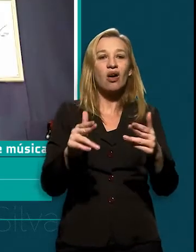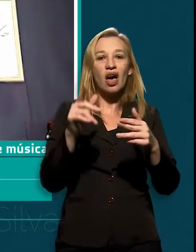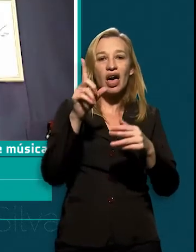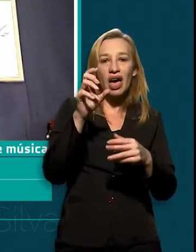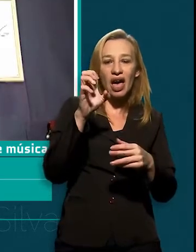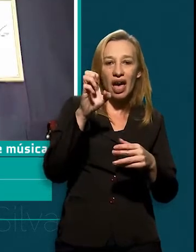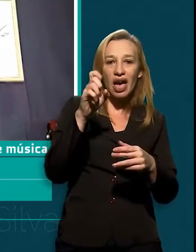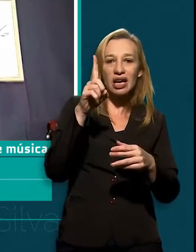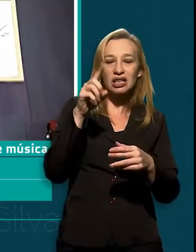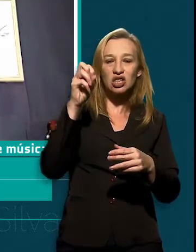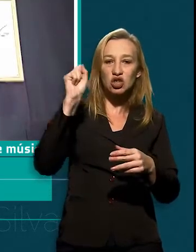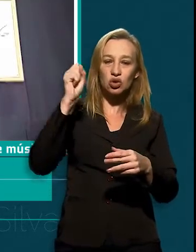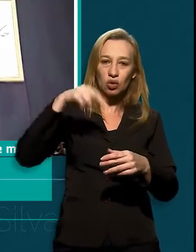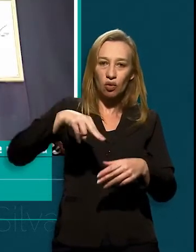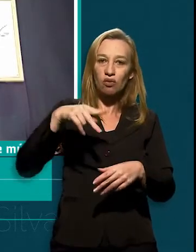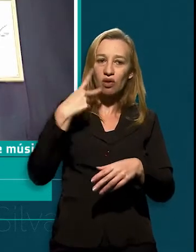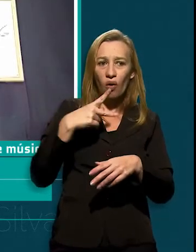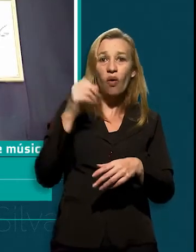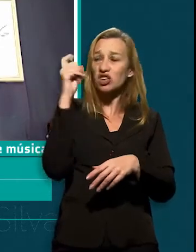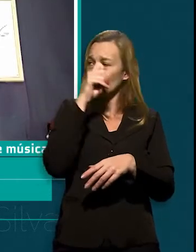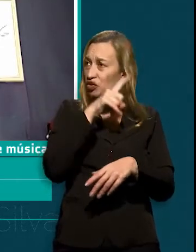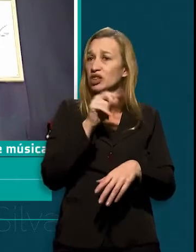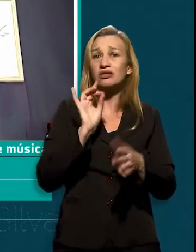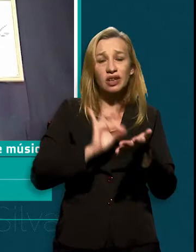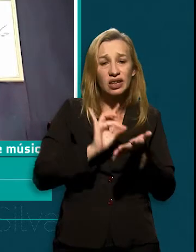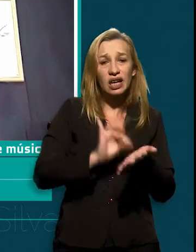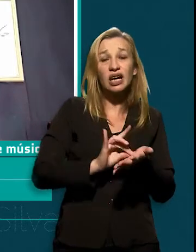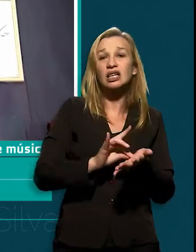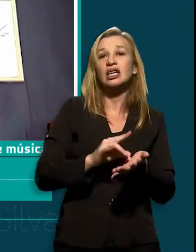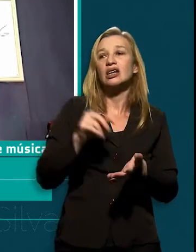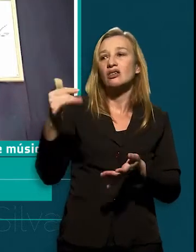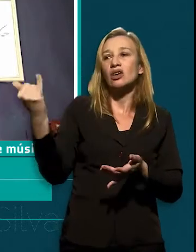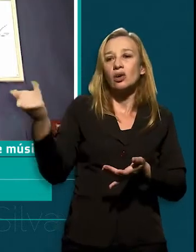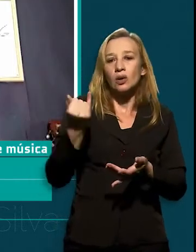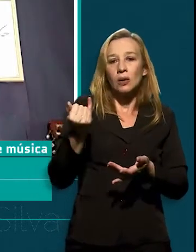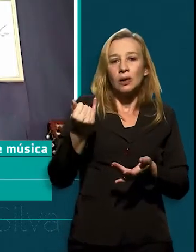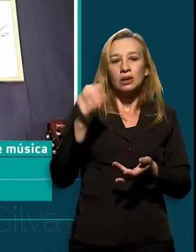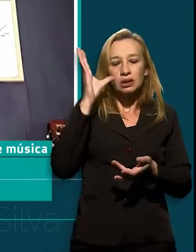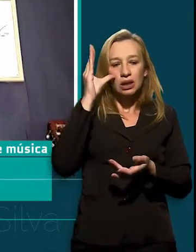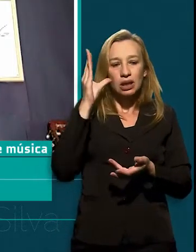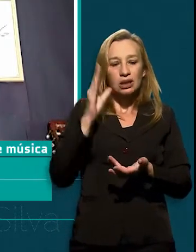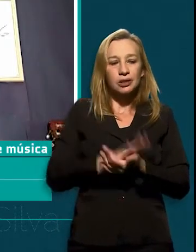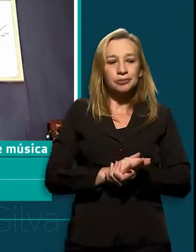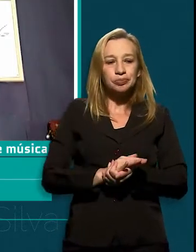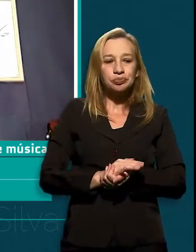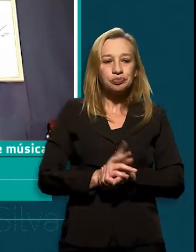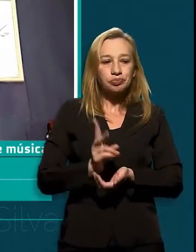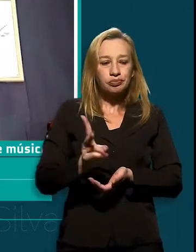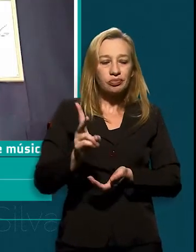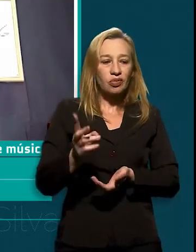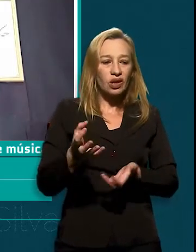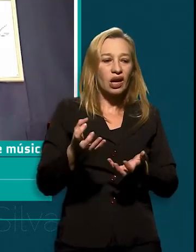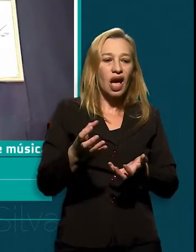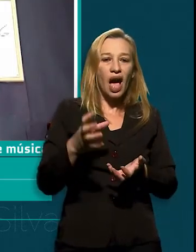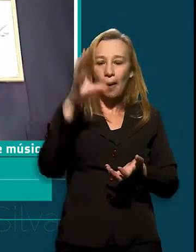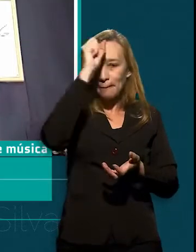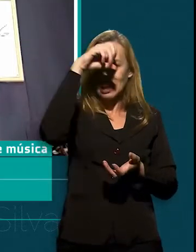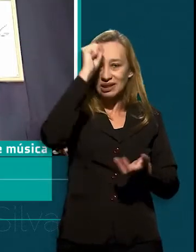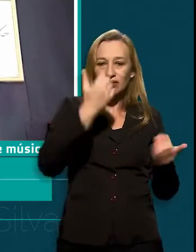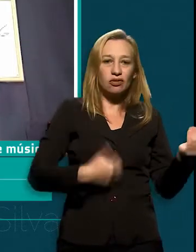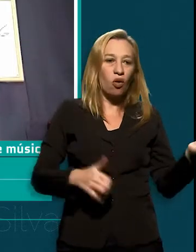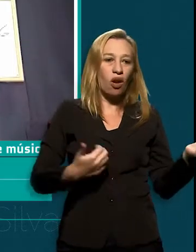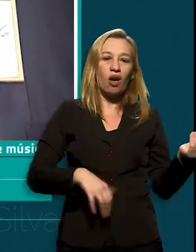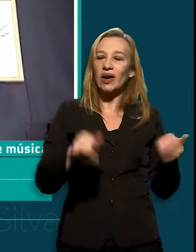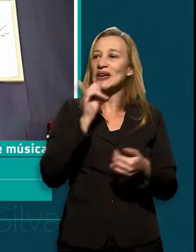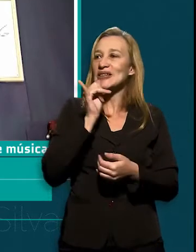é muito difícil. Eu vejo, o Edson está falando uma coisa interessante com relação ao... Eu sempre quis aprender violão, por